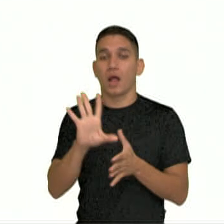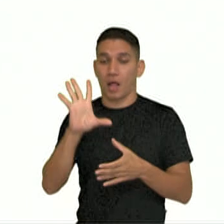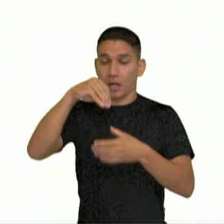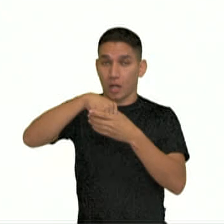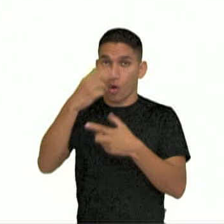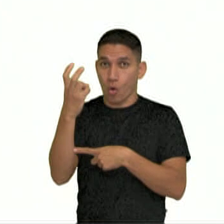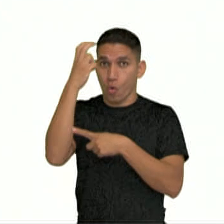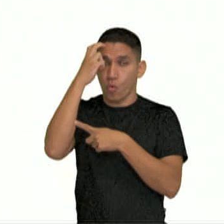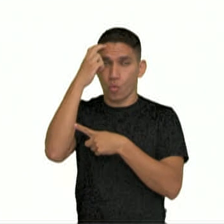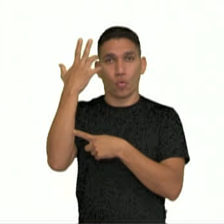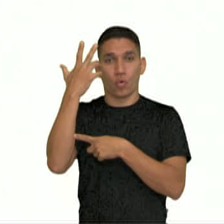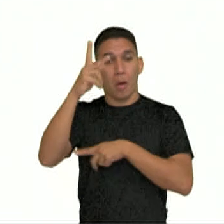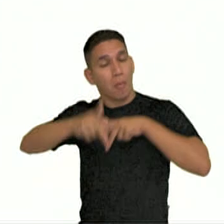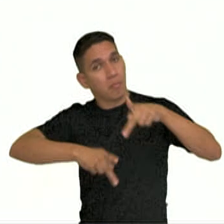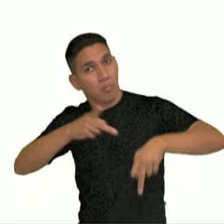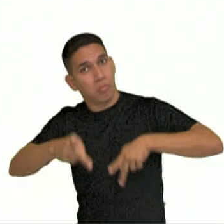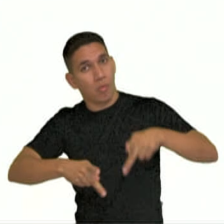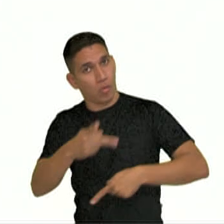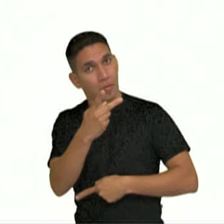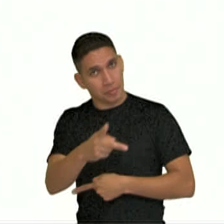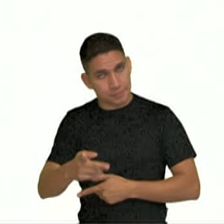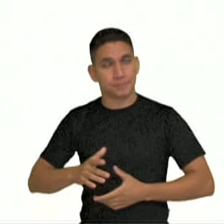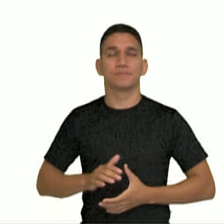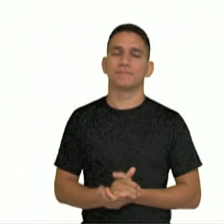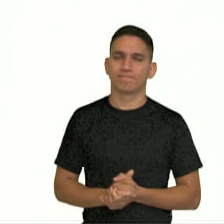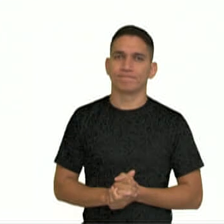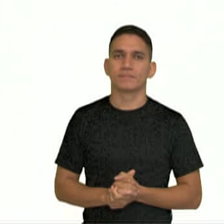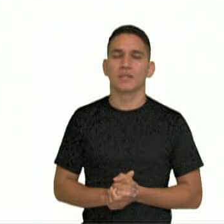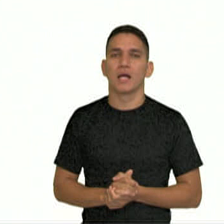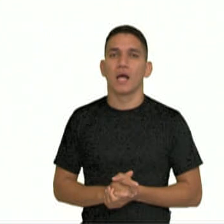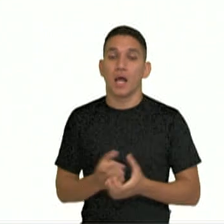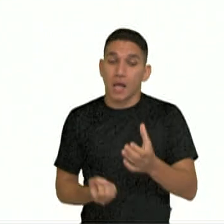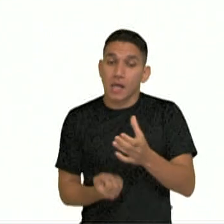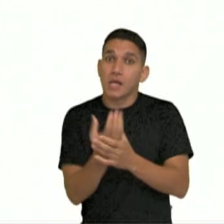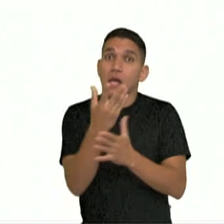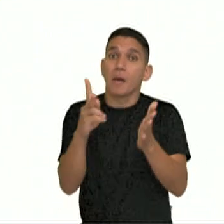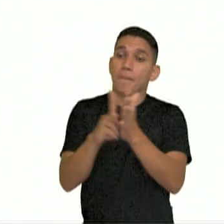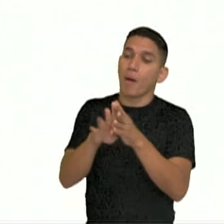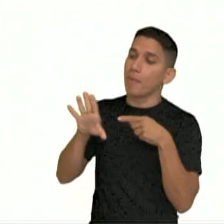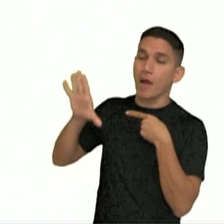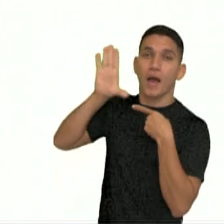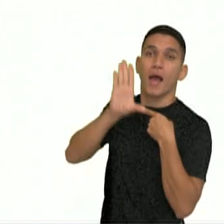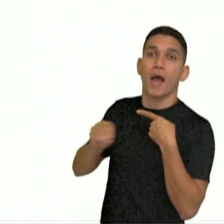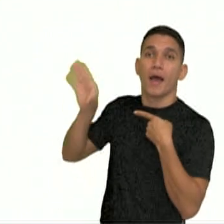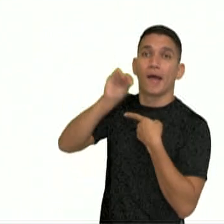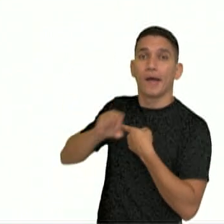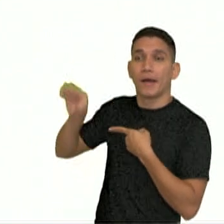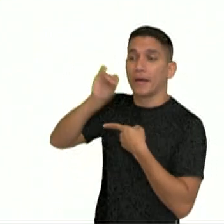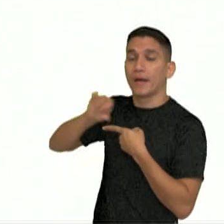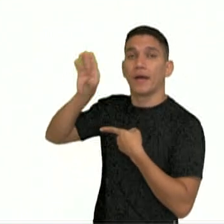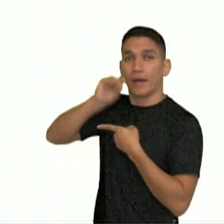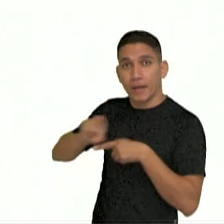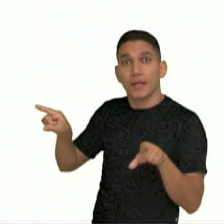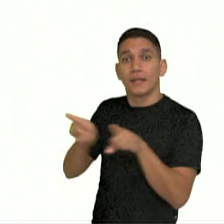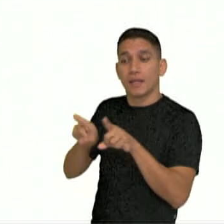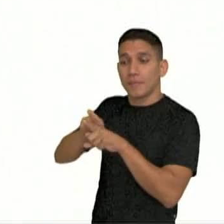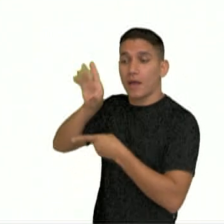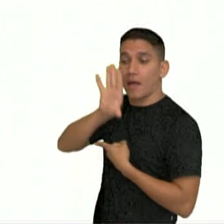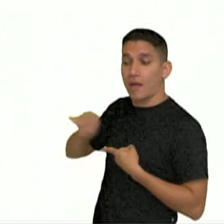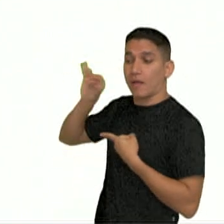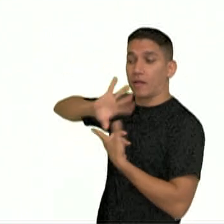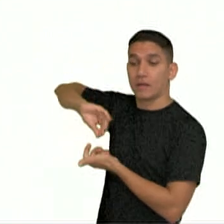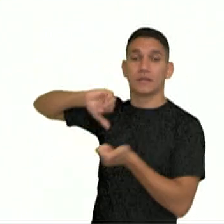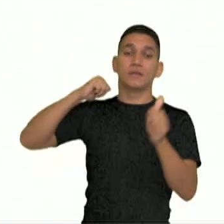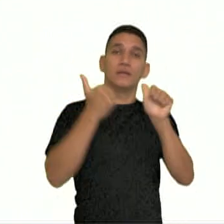cultura popular, é um gênero que nasce na oralidade e passa a compor também a escrita.